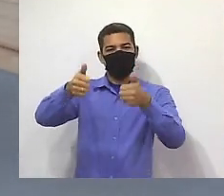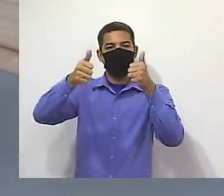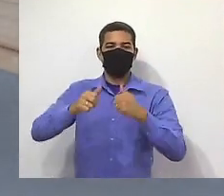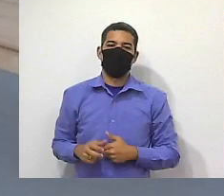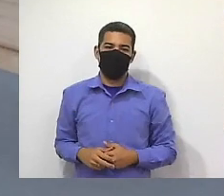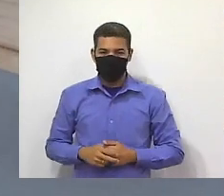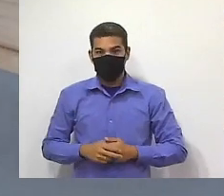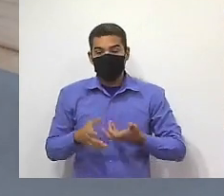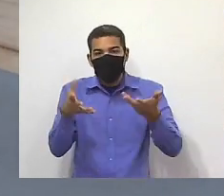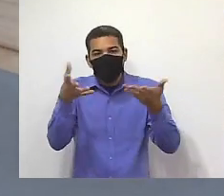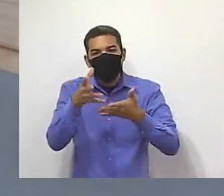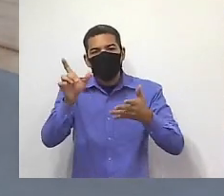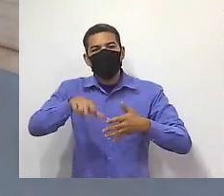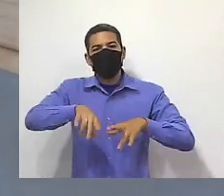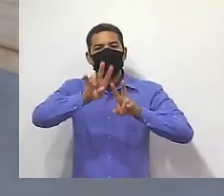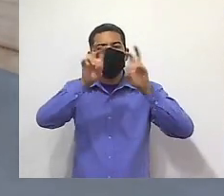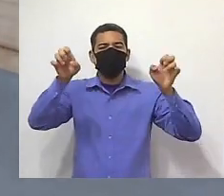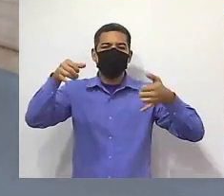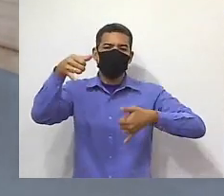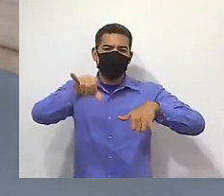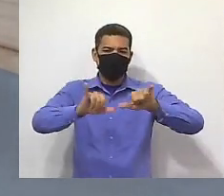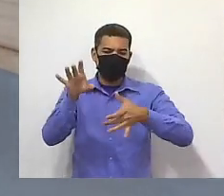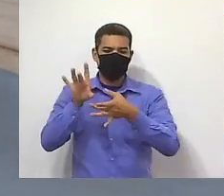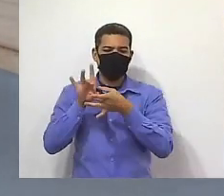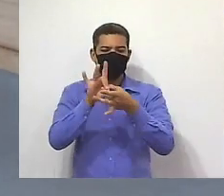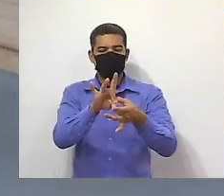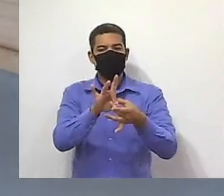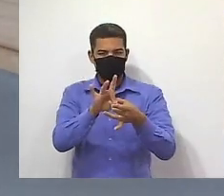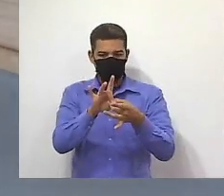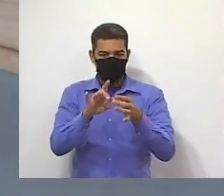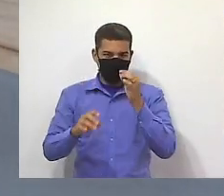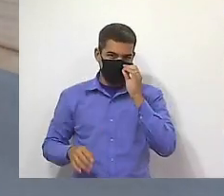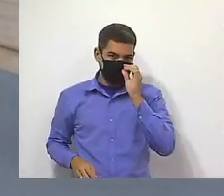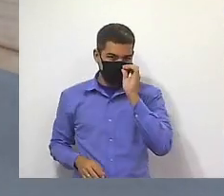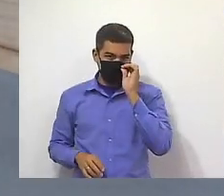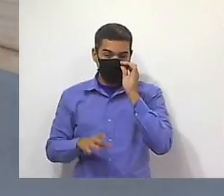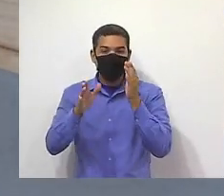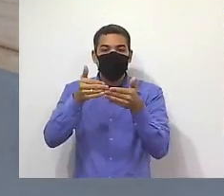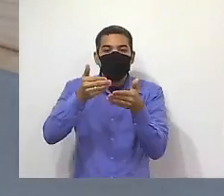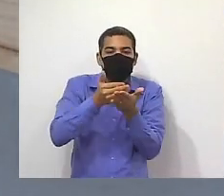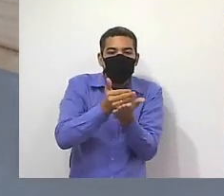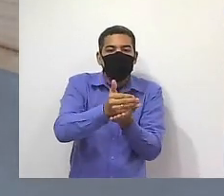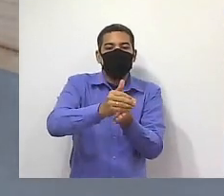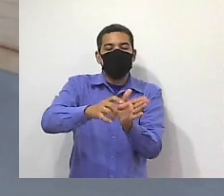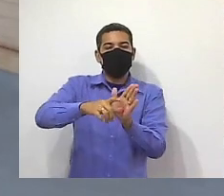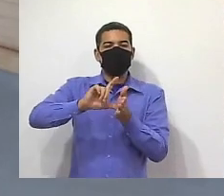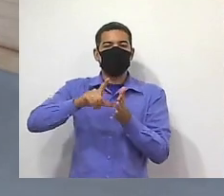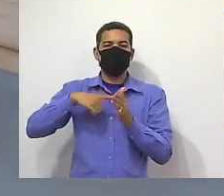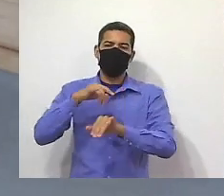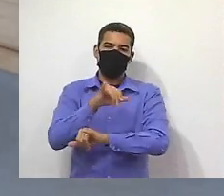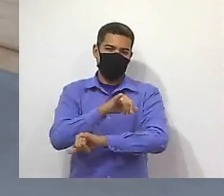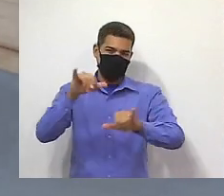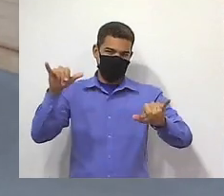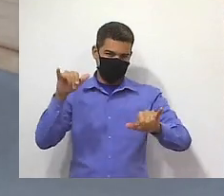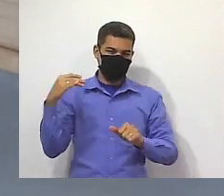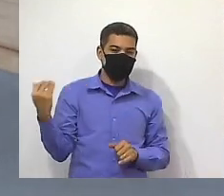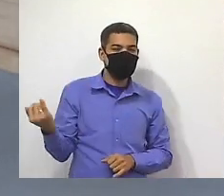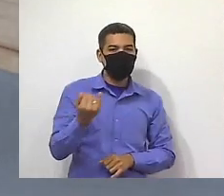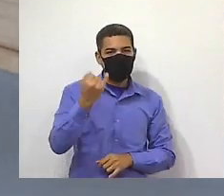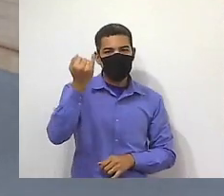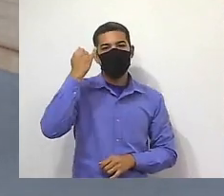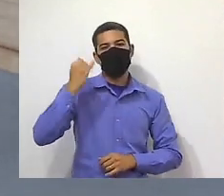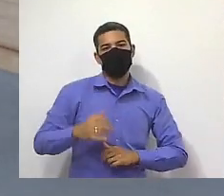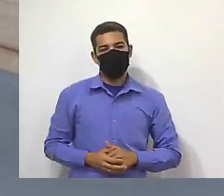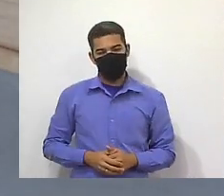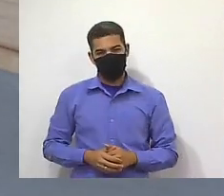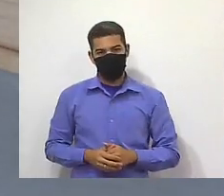hoje, a gente vai falar sobre energia de ligação. Mas antes da gente iniciar essa aula, eu queria te dar um recadinho aí super importante